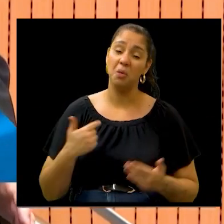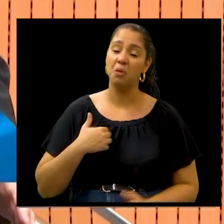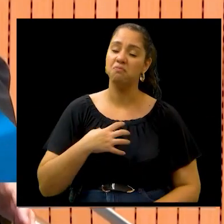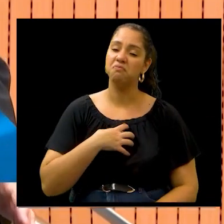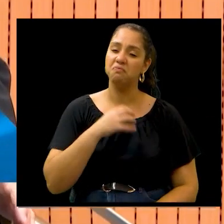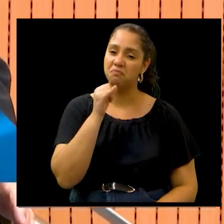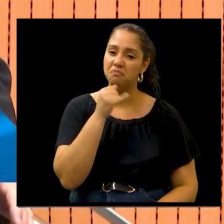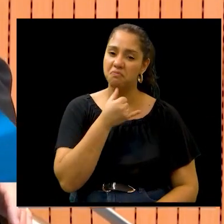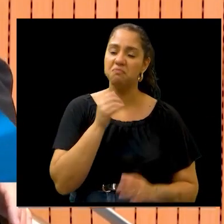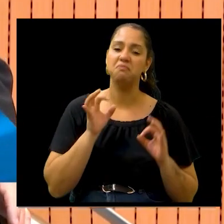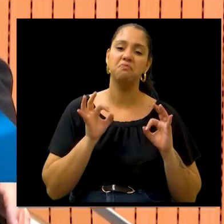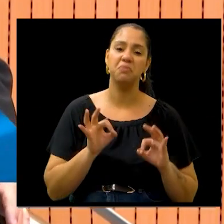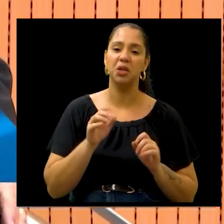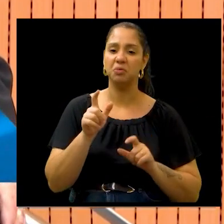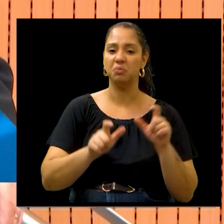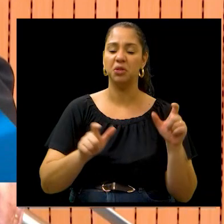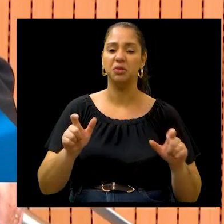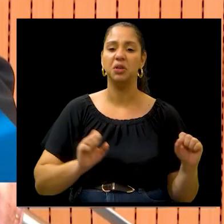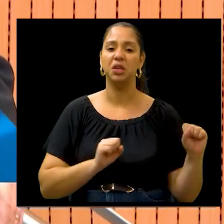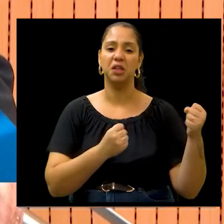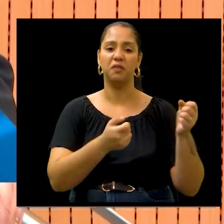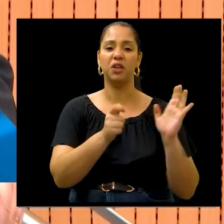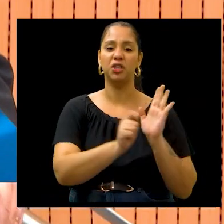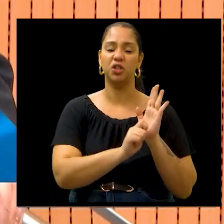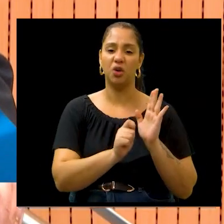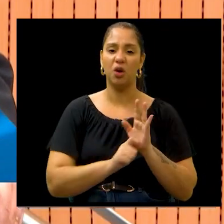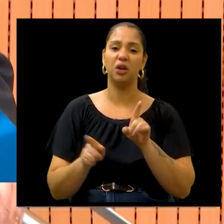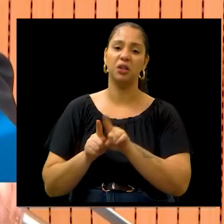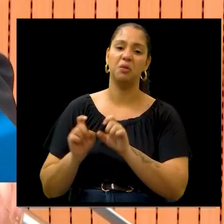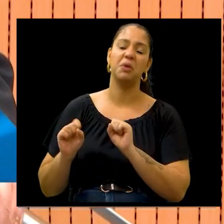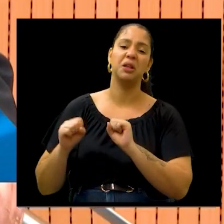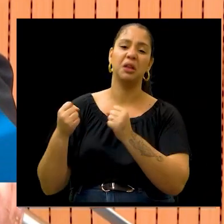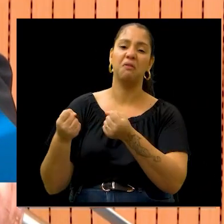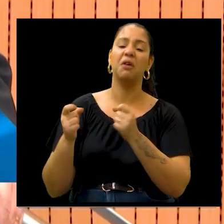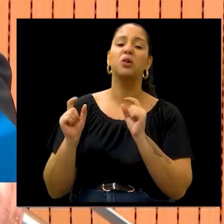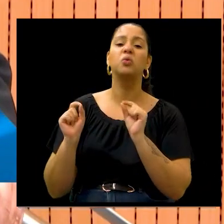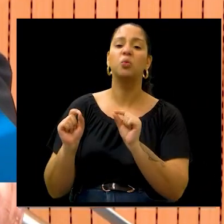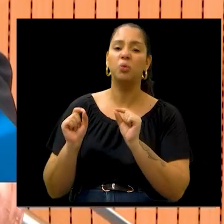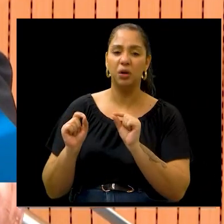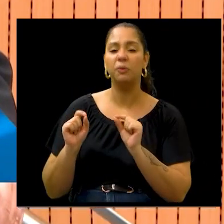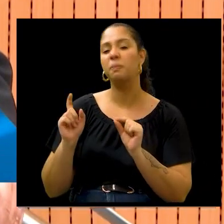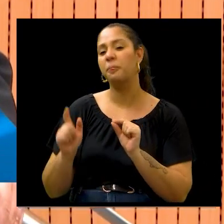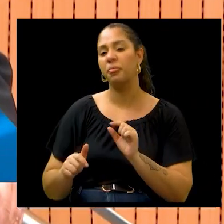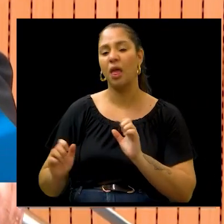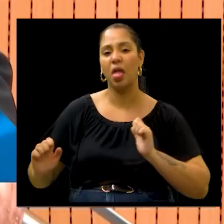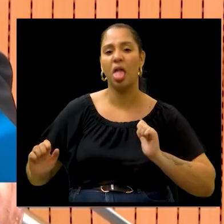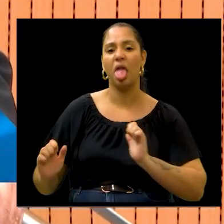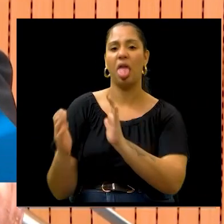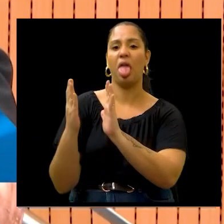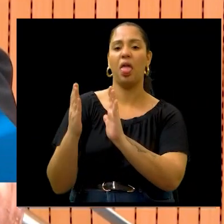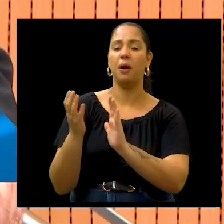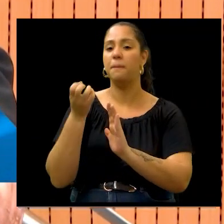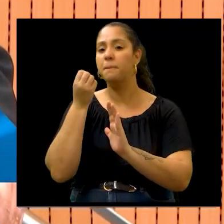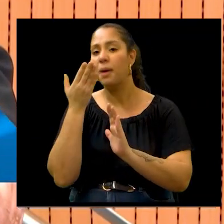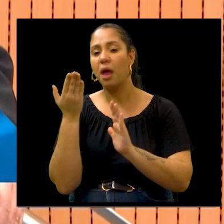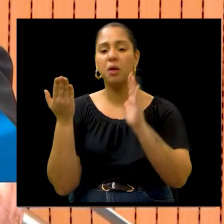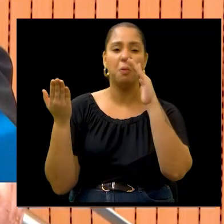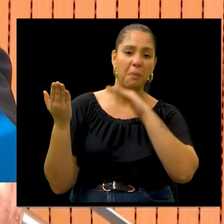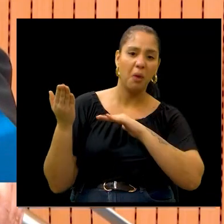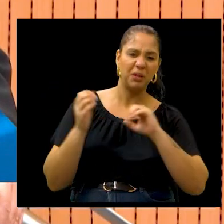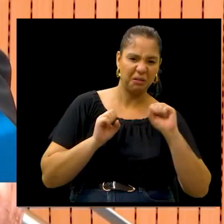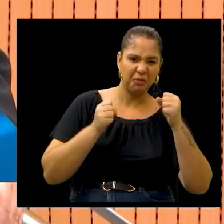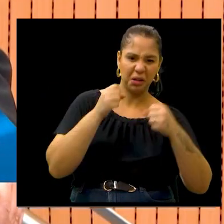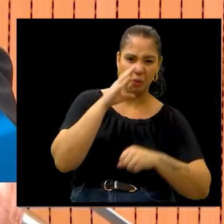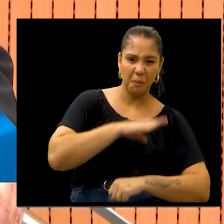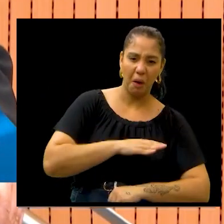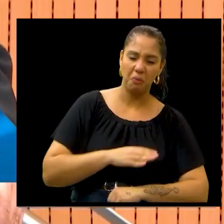Então eu lamento quem defenda a droga e que defenda ainda, num confronto entre o bem e o mal,